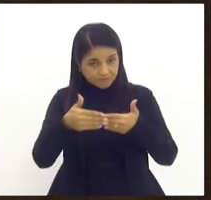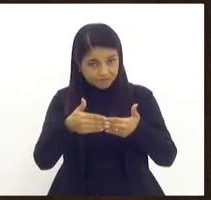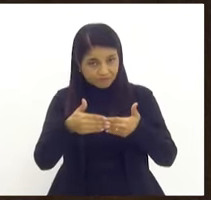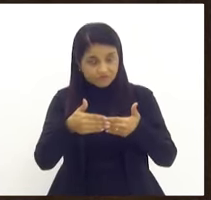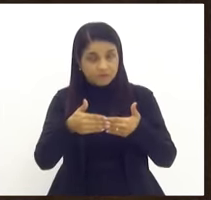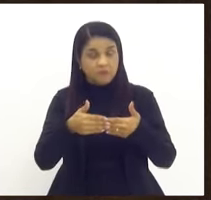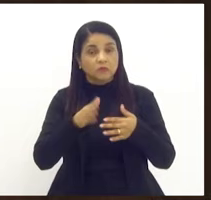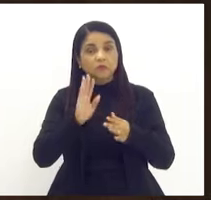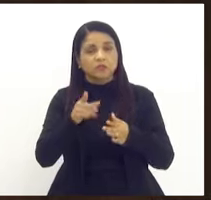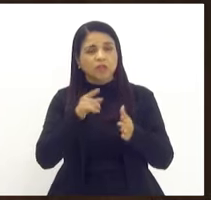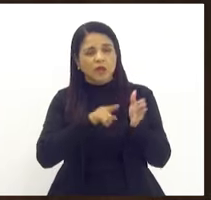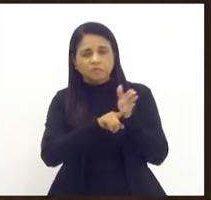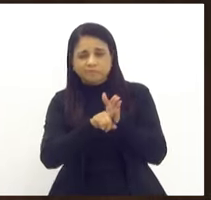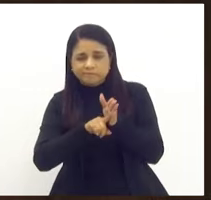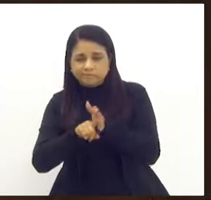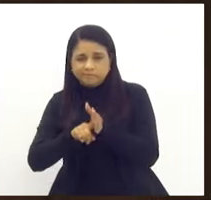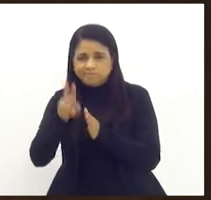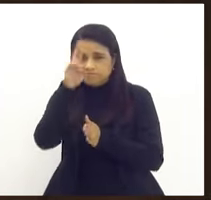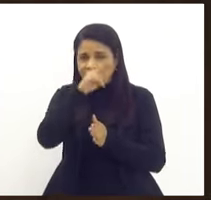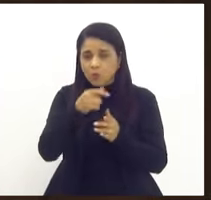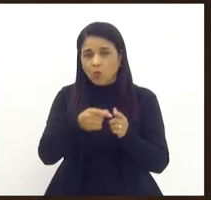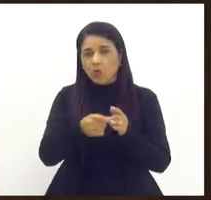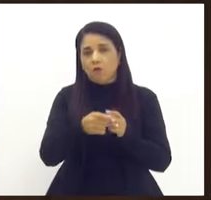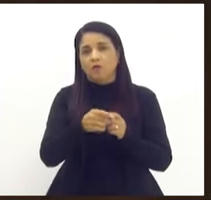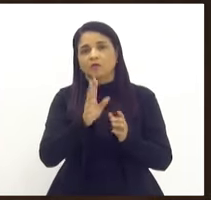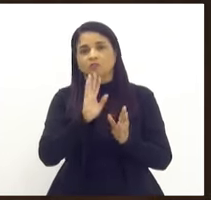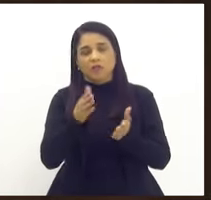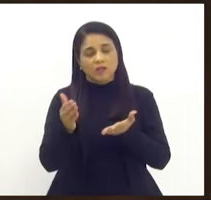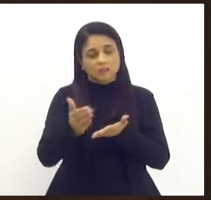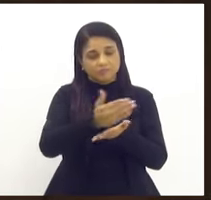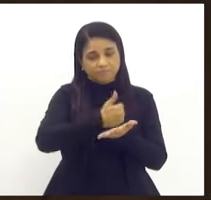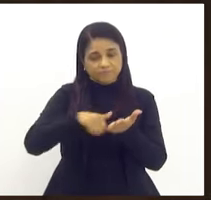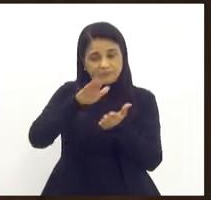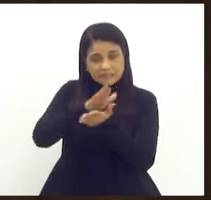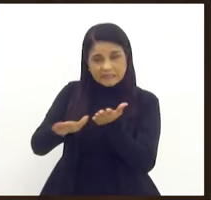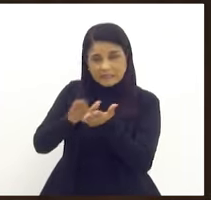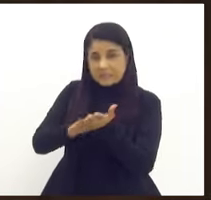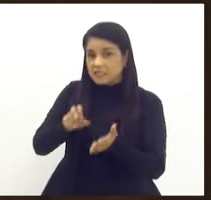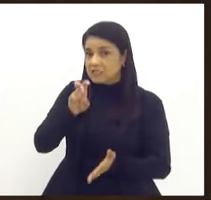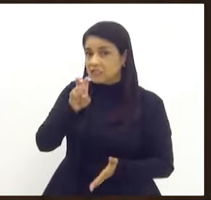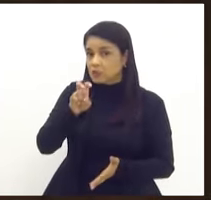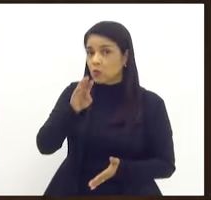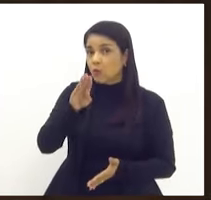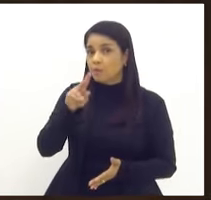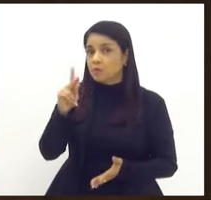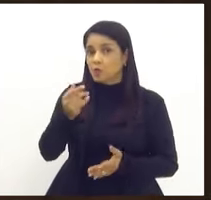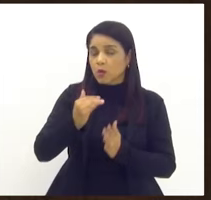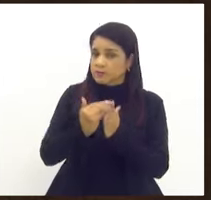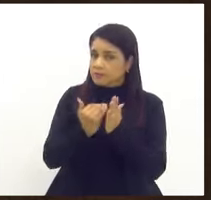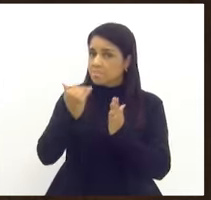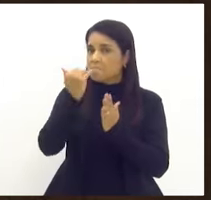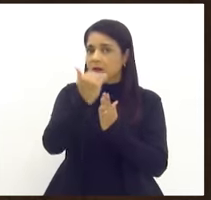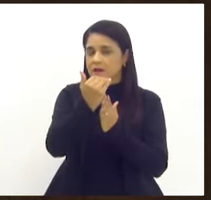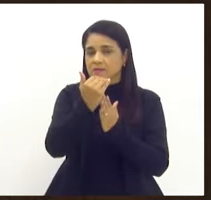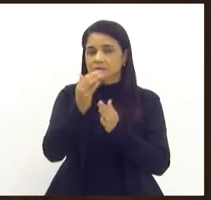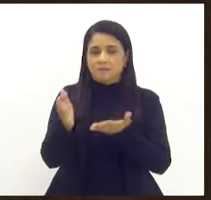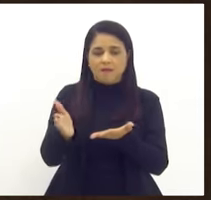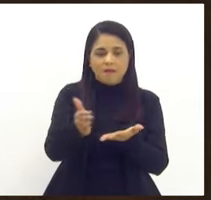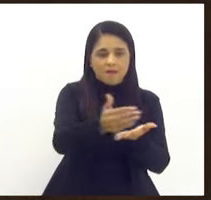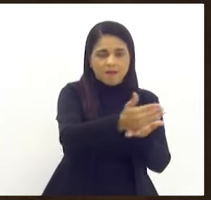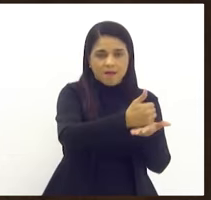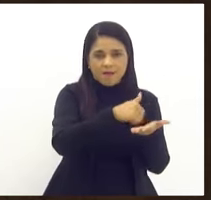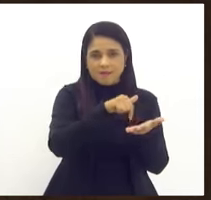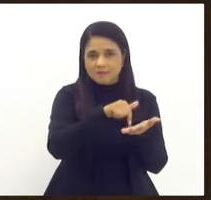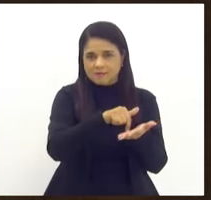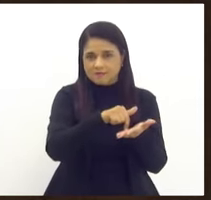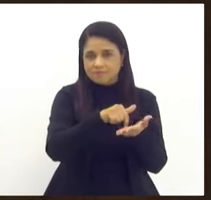foi previsto Nós já estamos com descasamento nas despesas de 5 bilhões a mais e as receitas caindo 4 bilhões ou seja